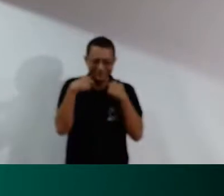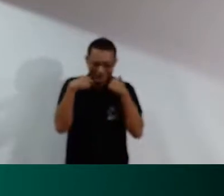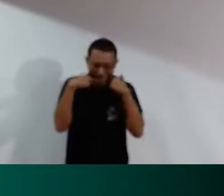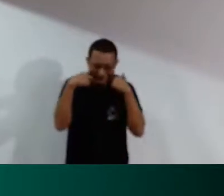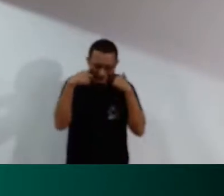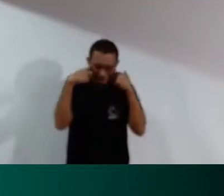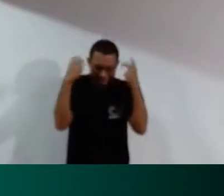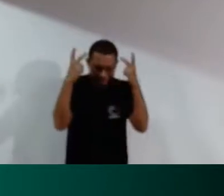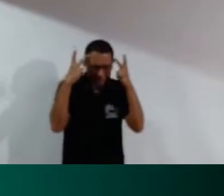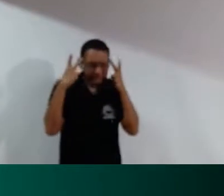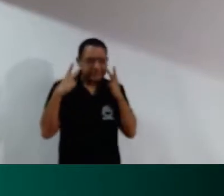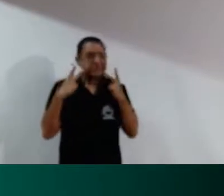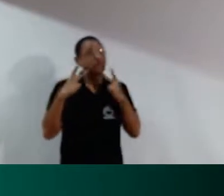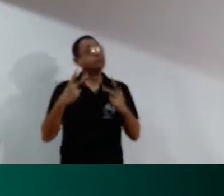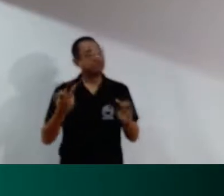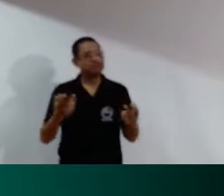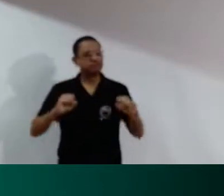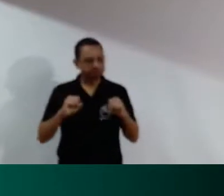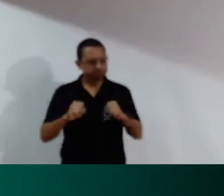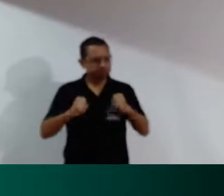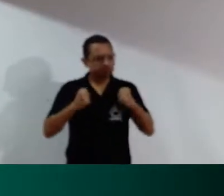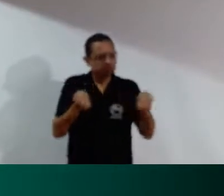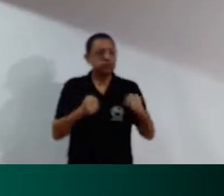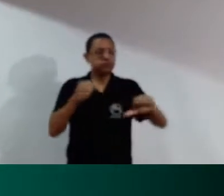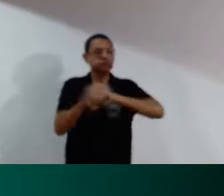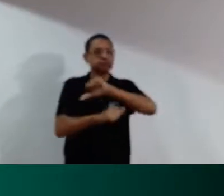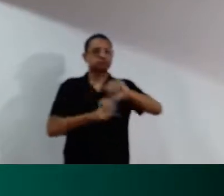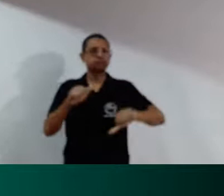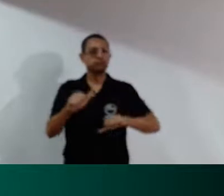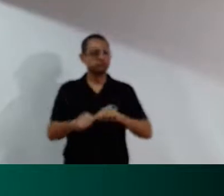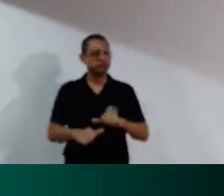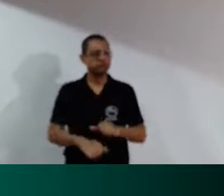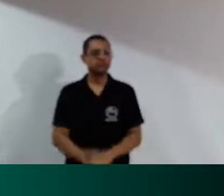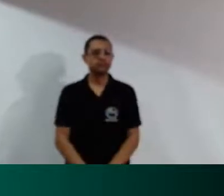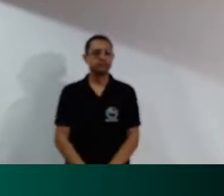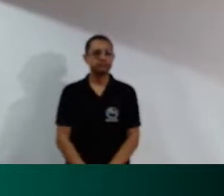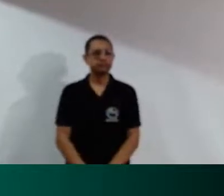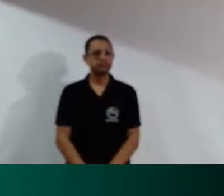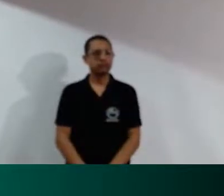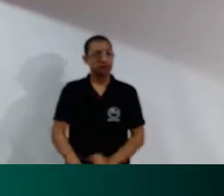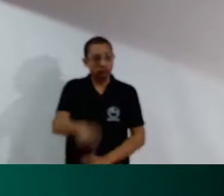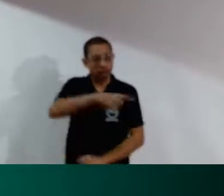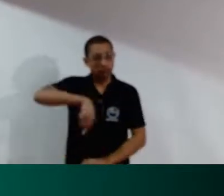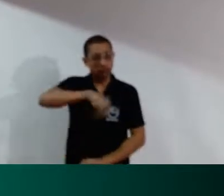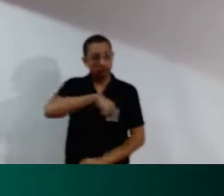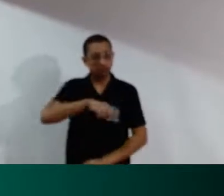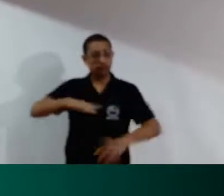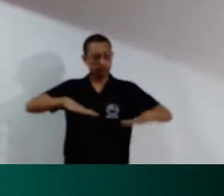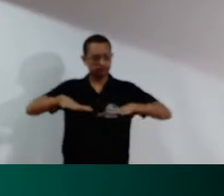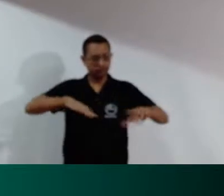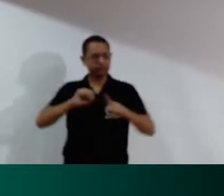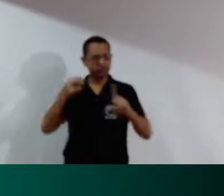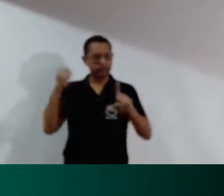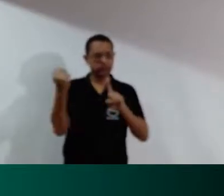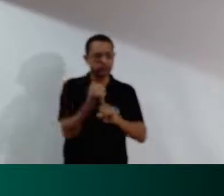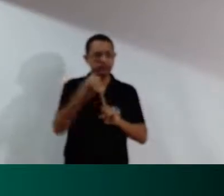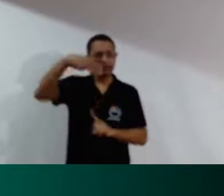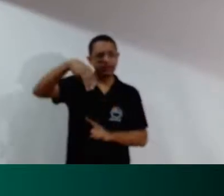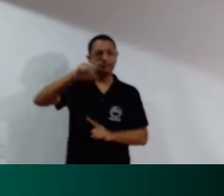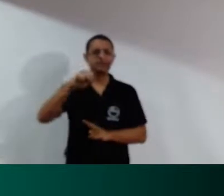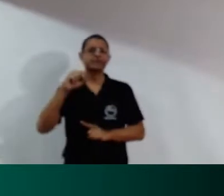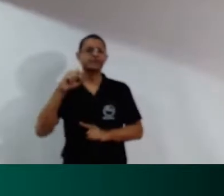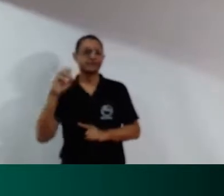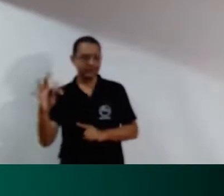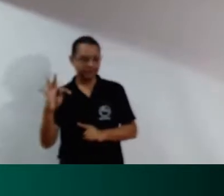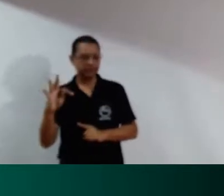né e Enfim então a gente a gente do mtst que é um movimento social a gente constrói